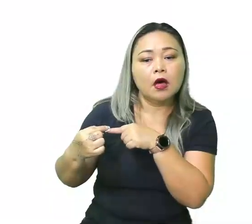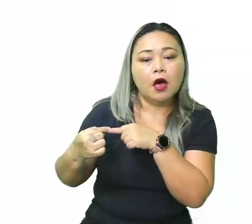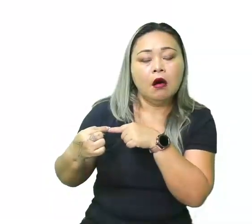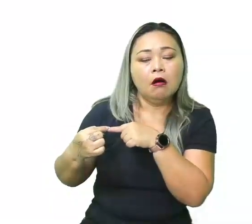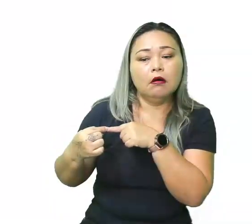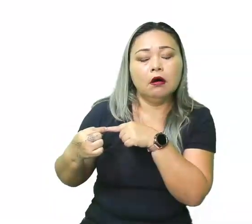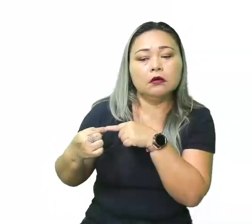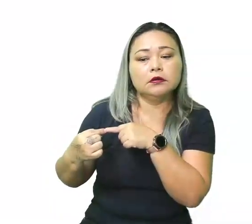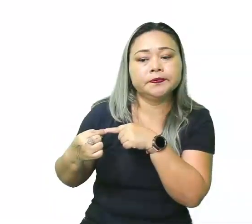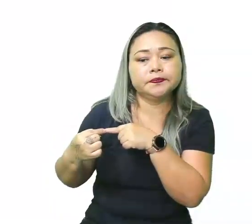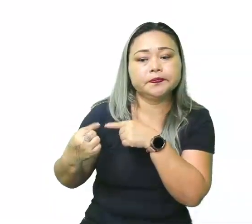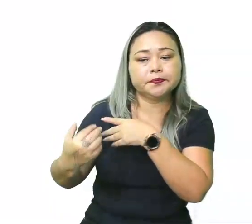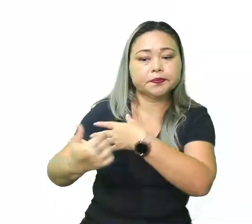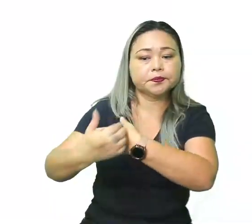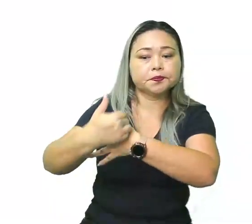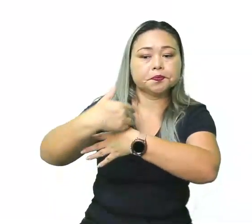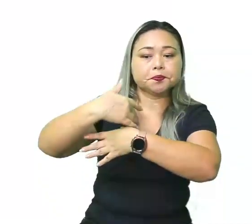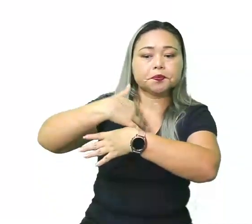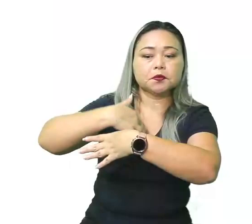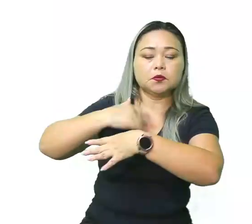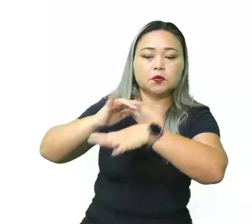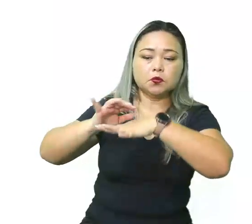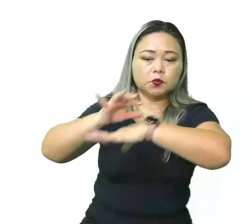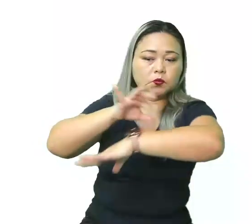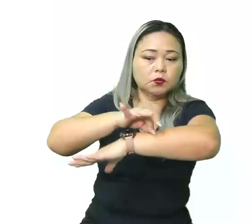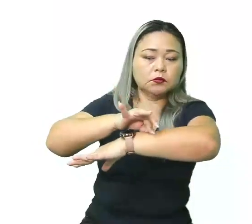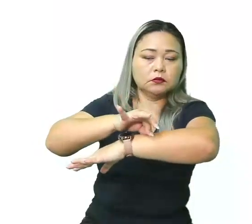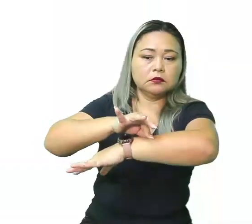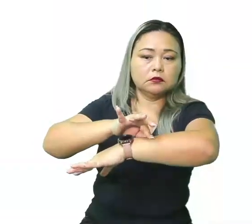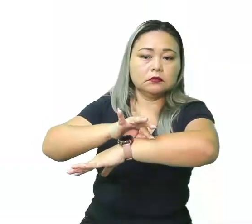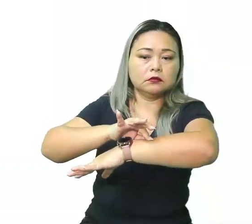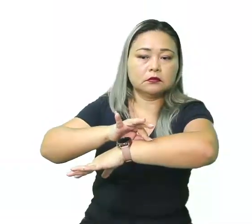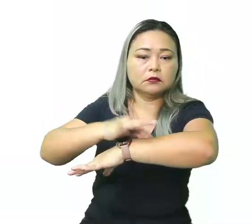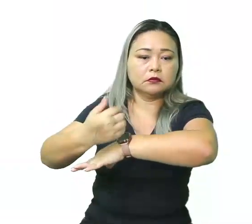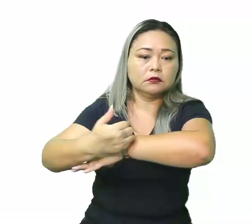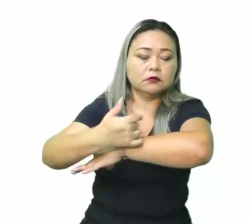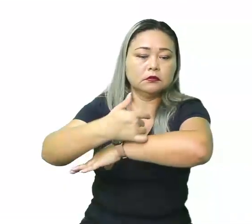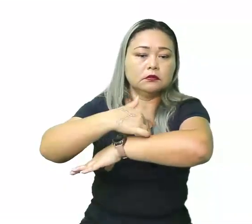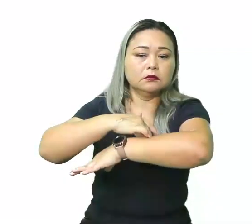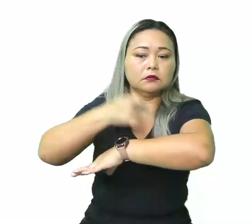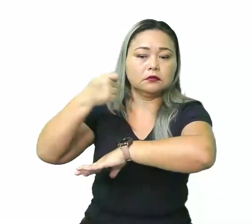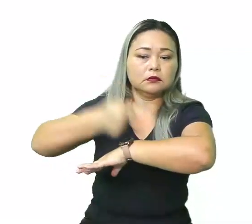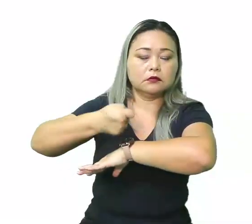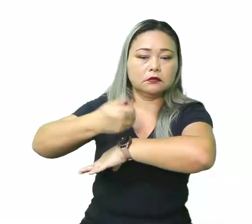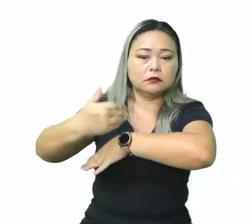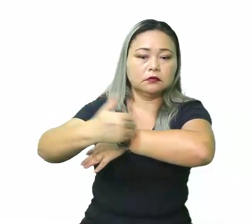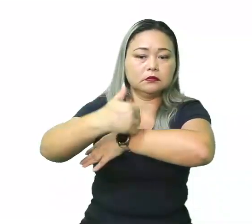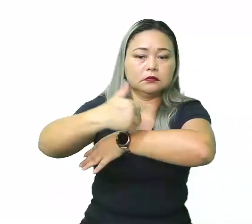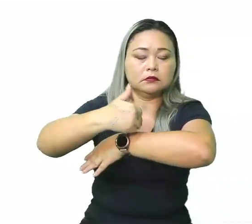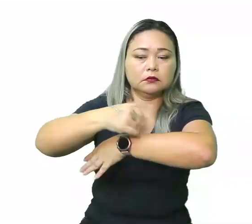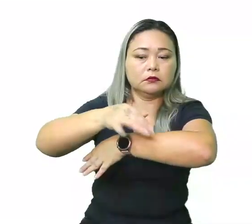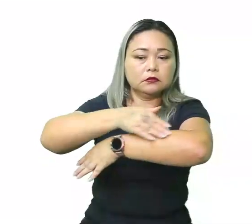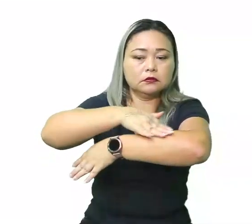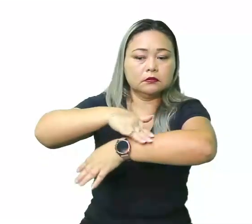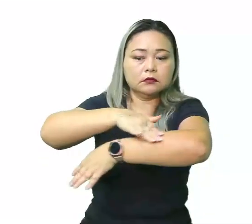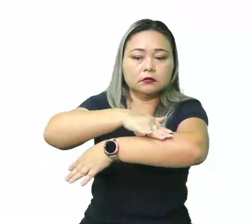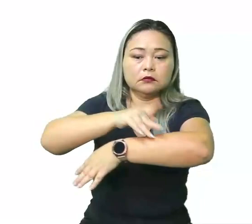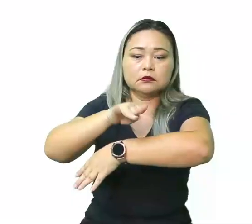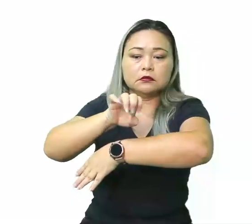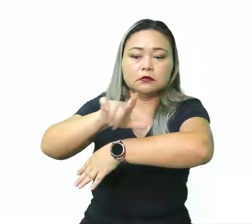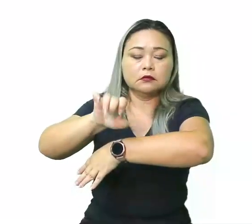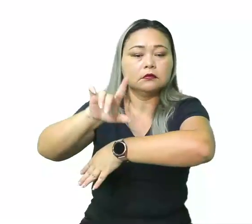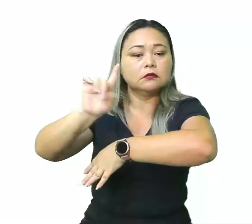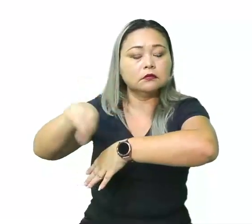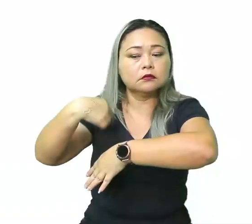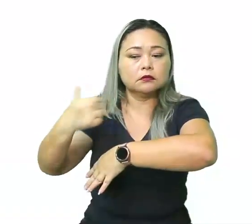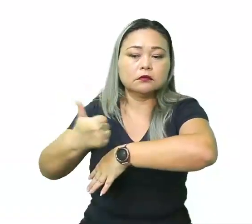eles eram capazes de romper, essas bactérias eram capazes de romper as barreiras impostas pela nossa pele, que é a nossa proteção